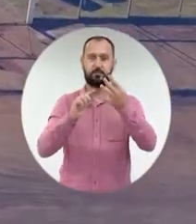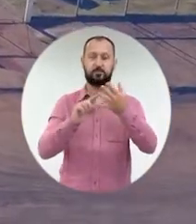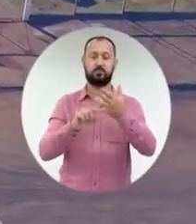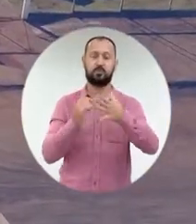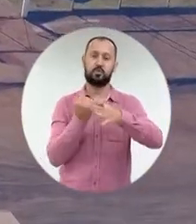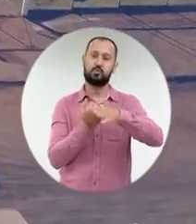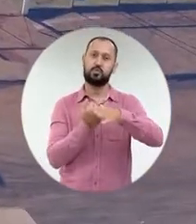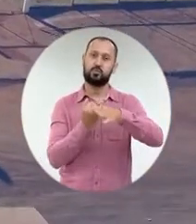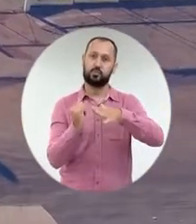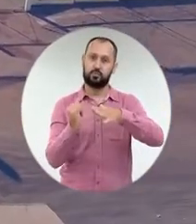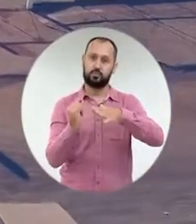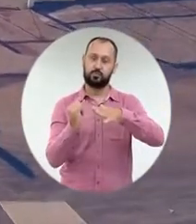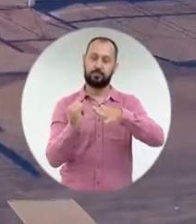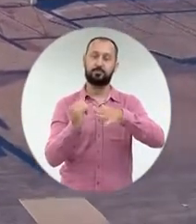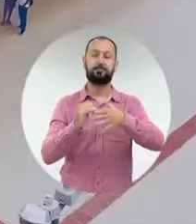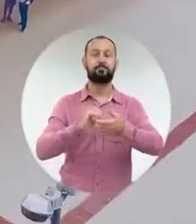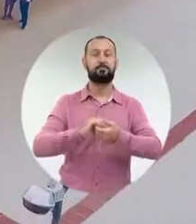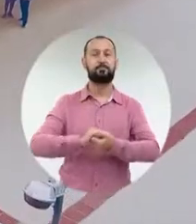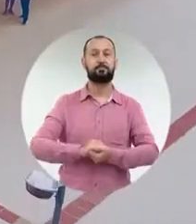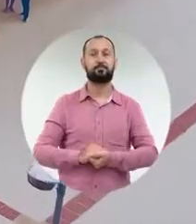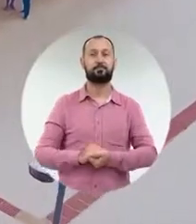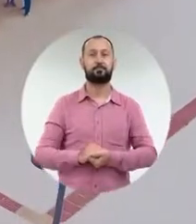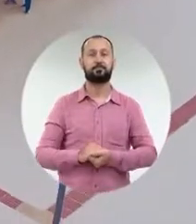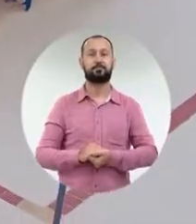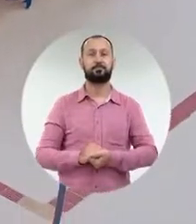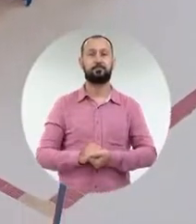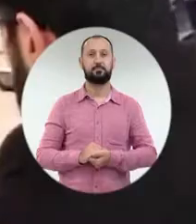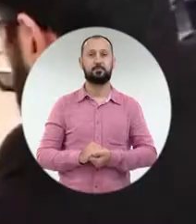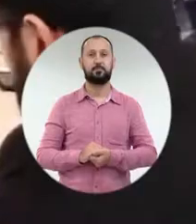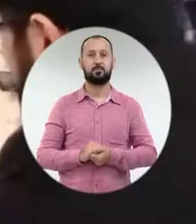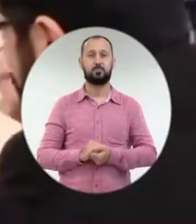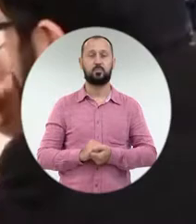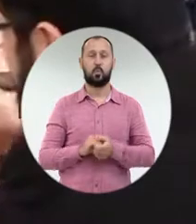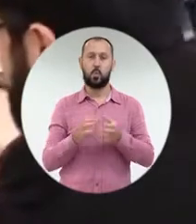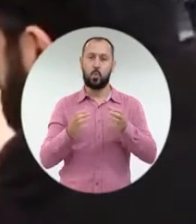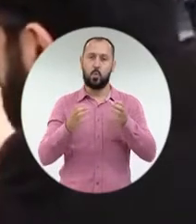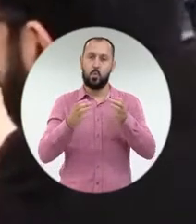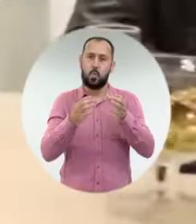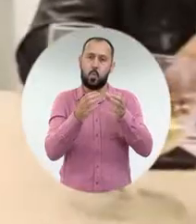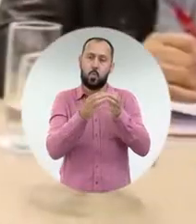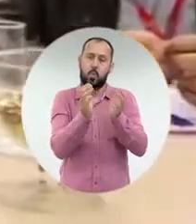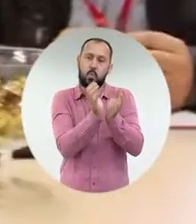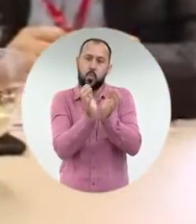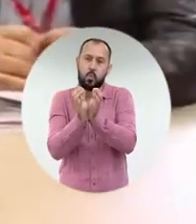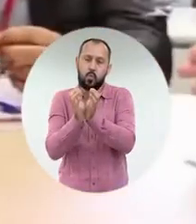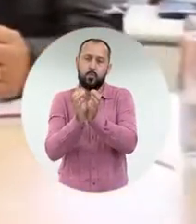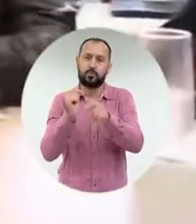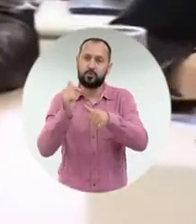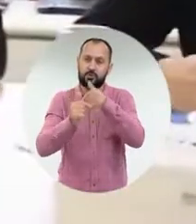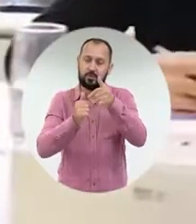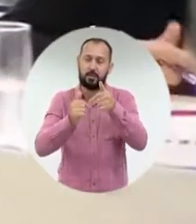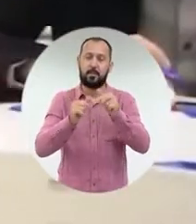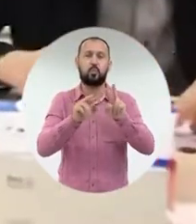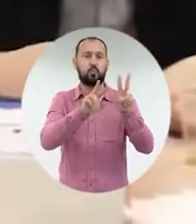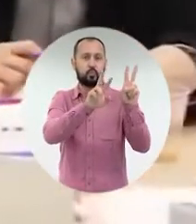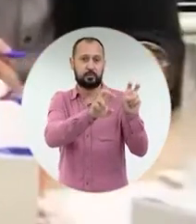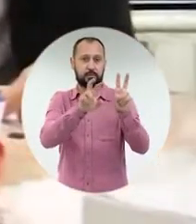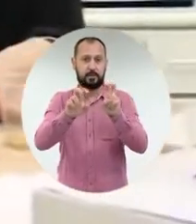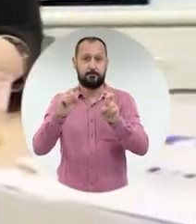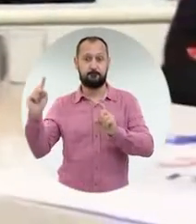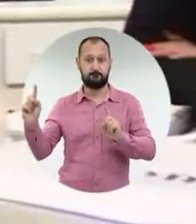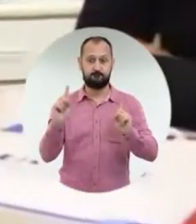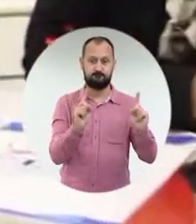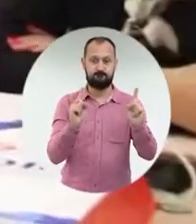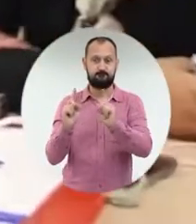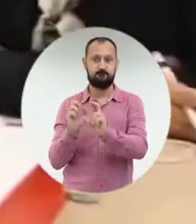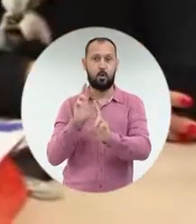Instituto Federal de Mato Grosso do Sul, o IFMS. Com grupos de trabalho formados por integrantes de cada